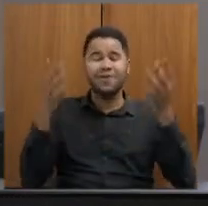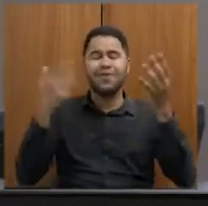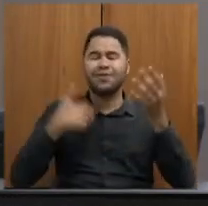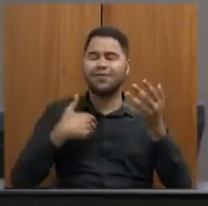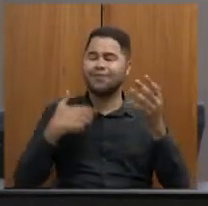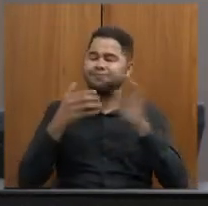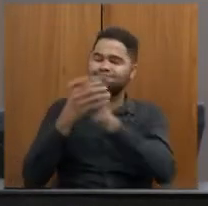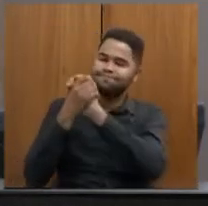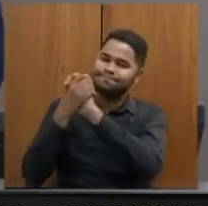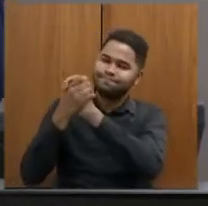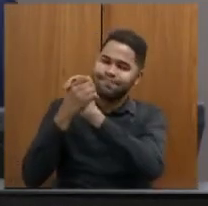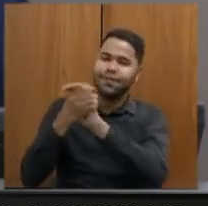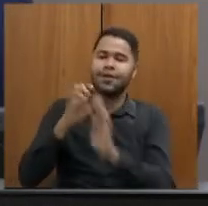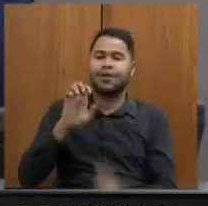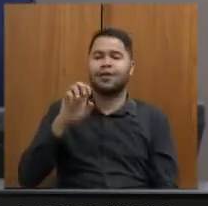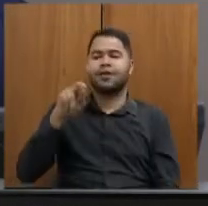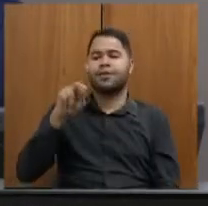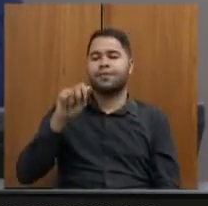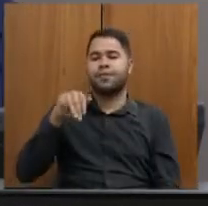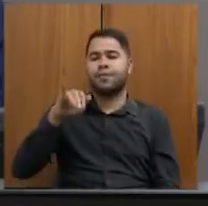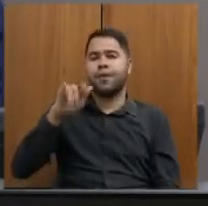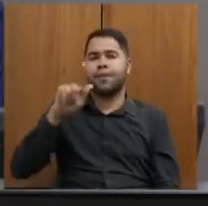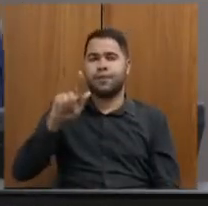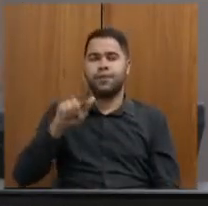eu parabenizo é para mim que pelo feito